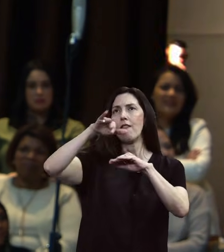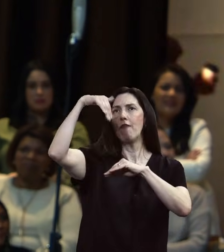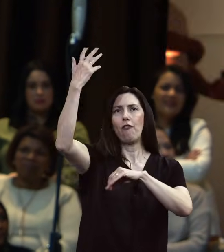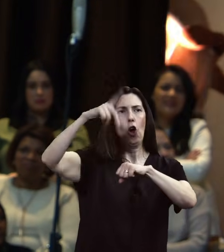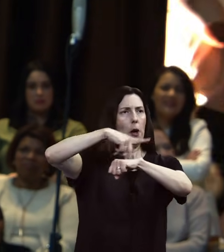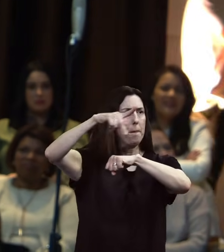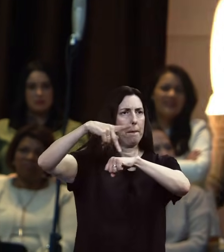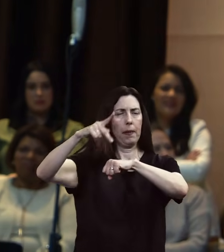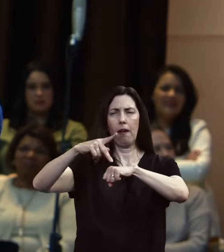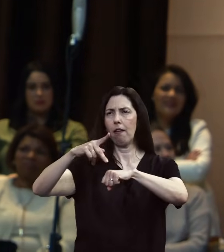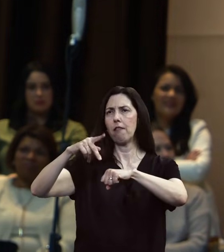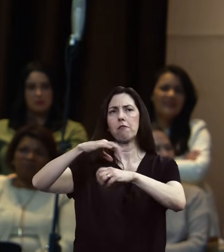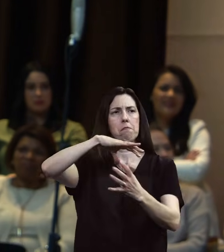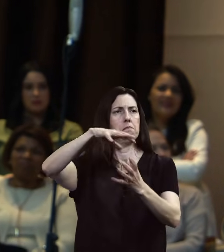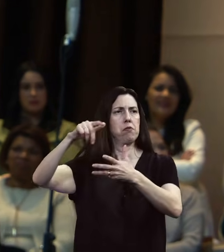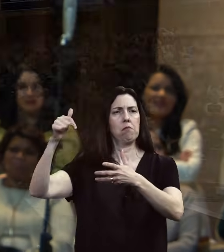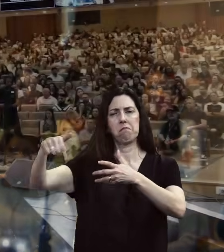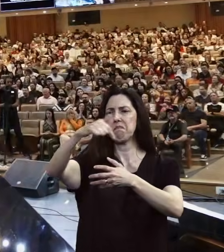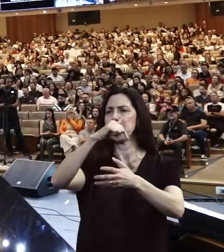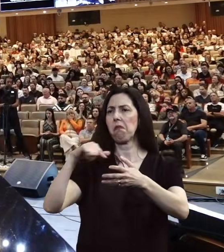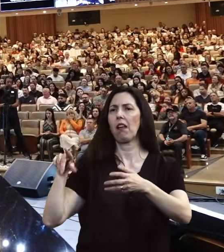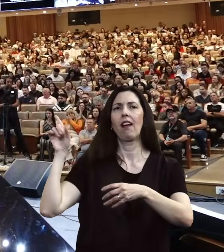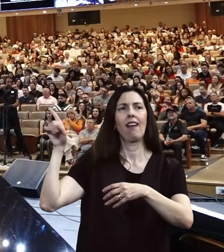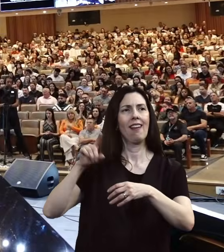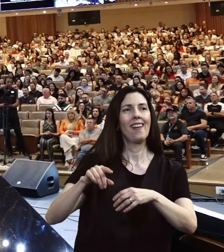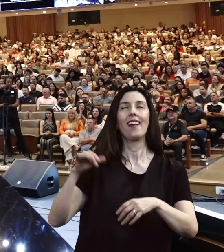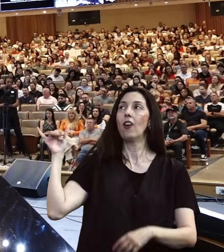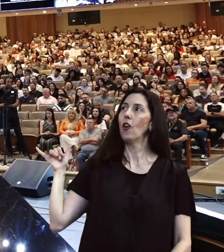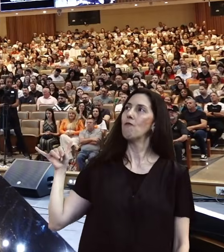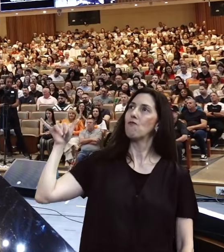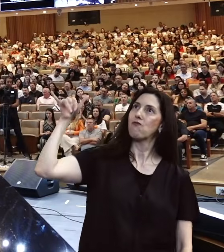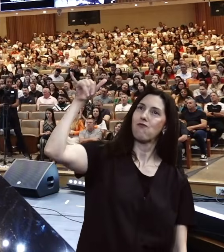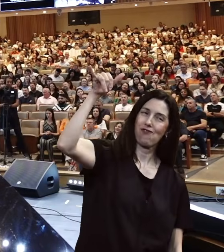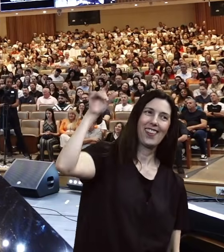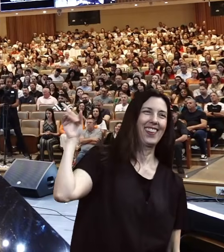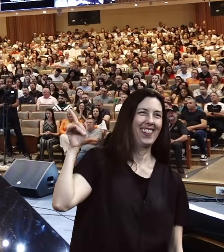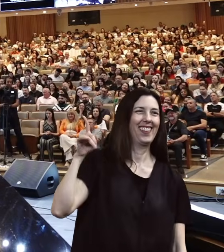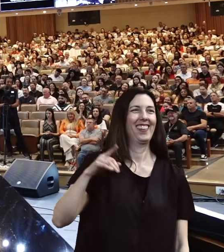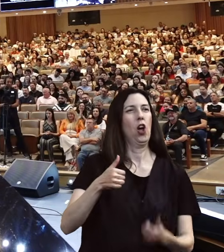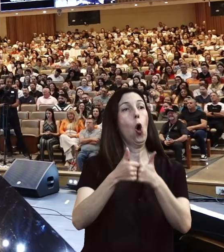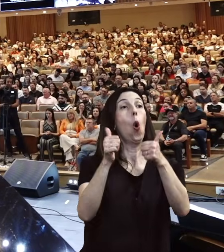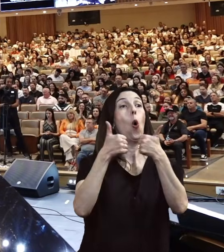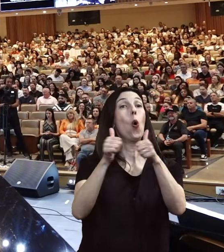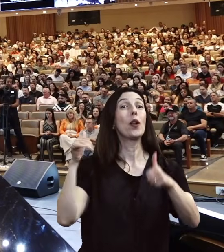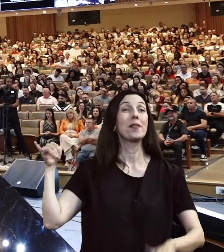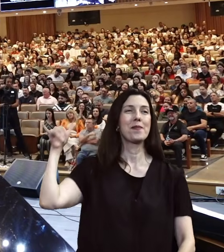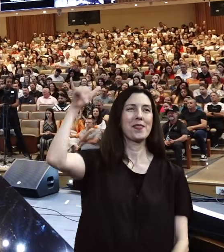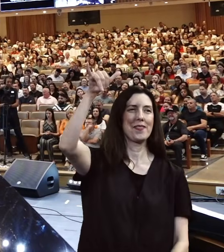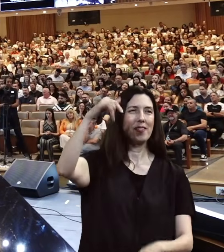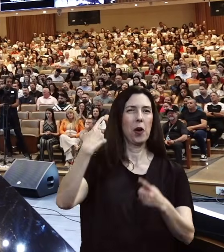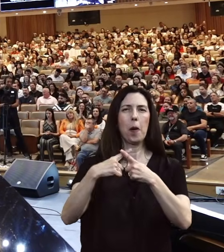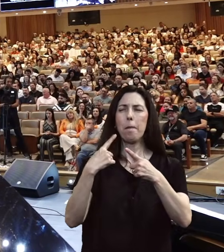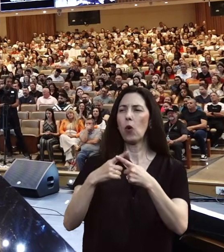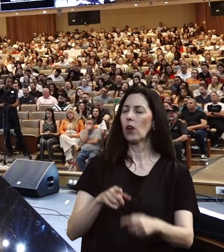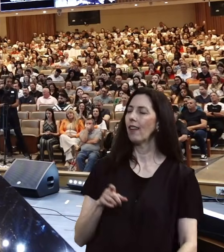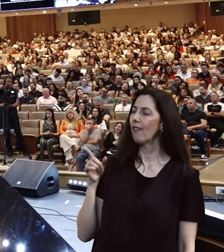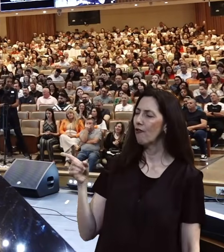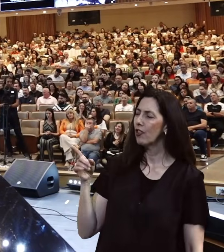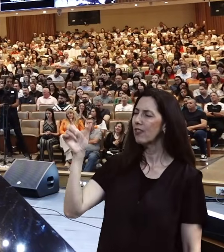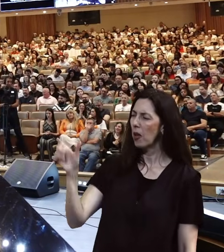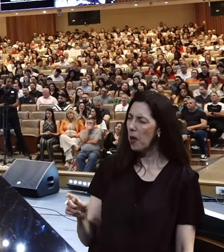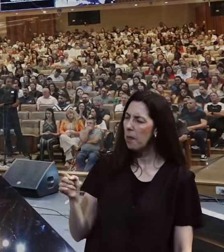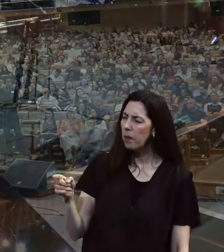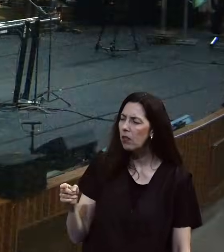outros países do mundo, no ônibus que voa. Porque os teus sonhos não eram ridículos.